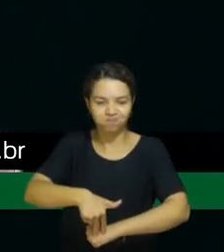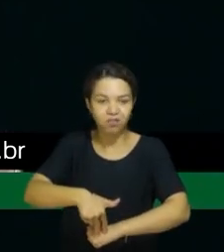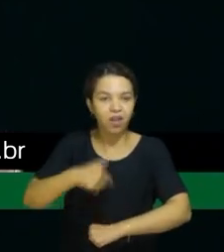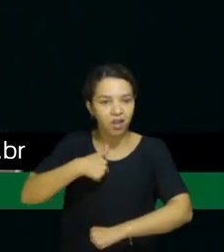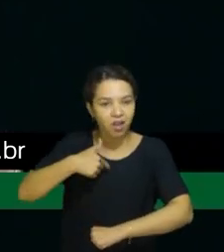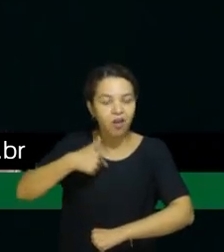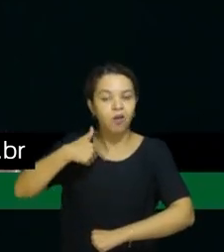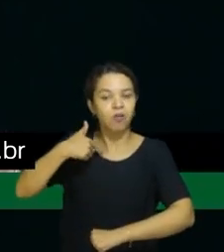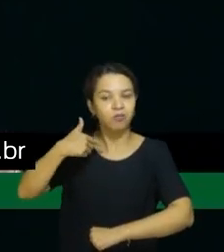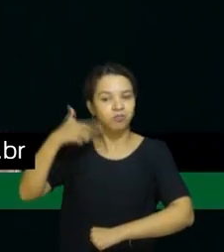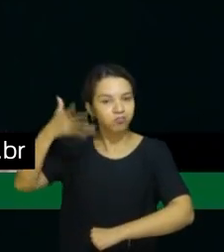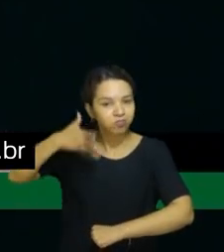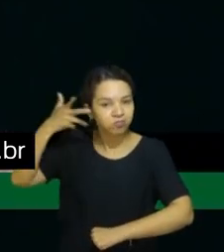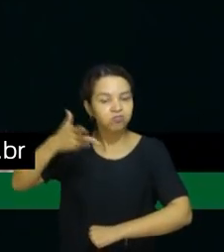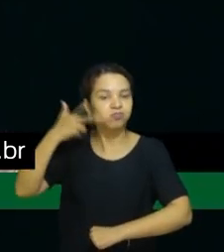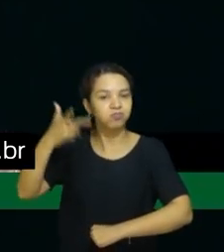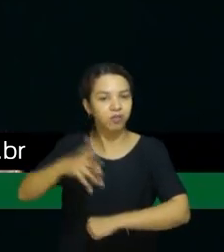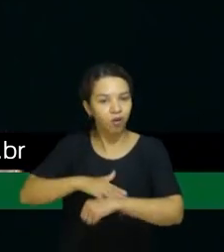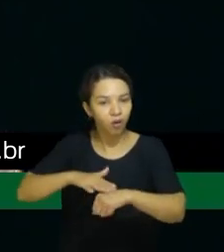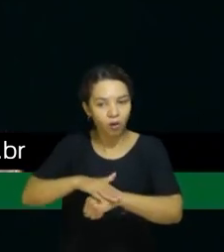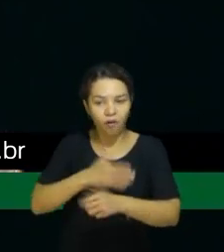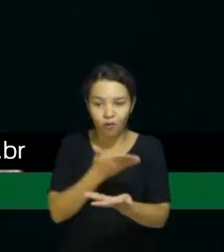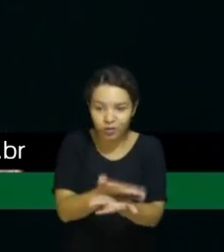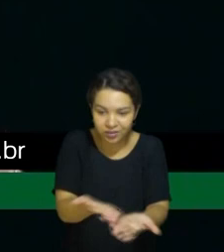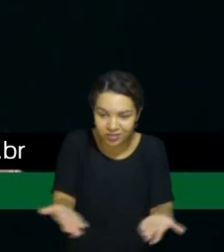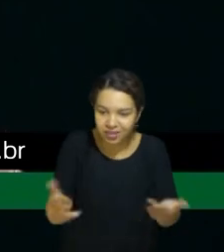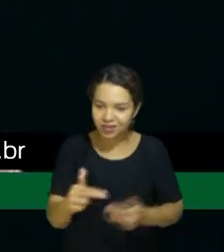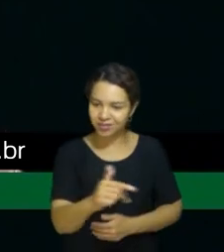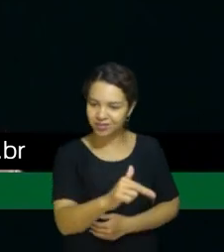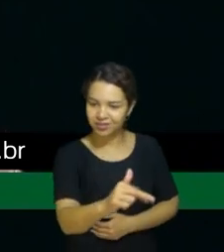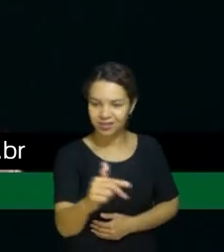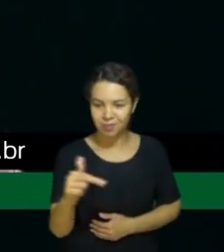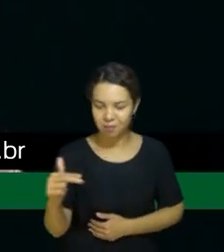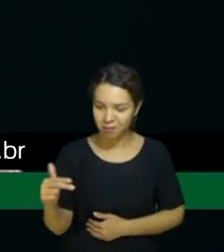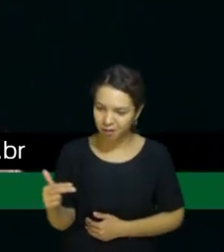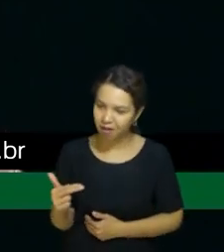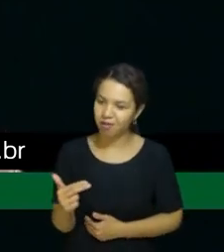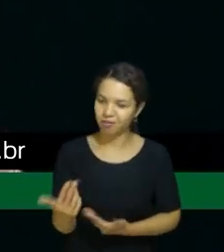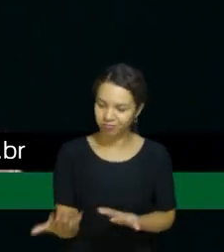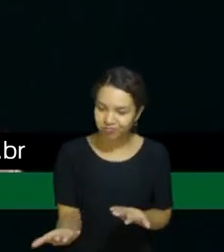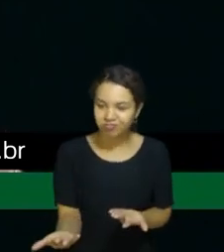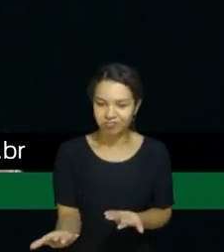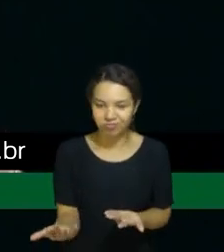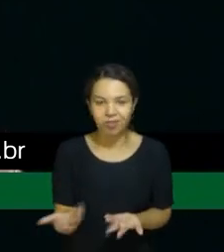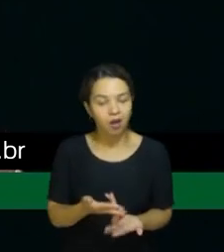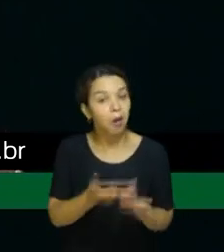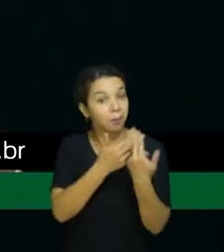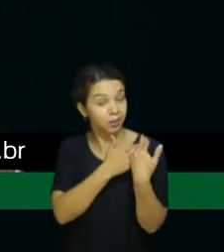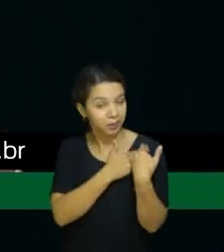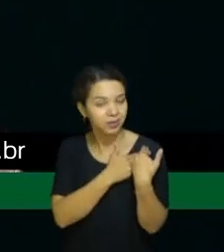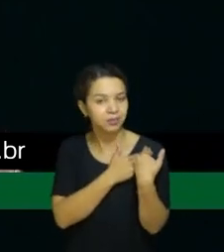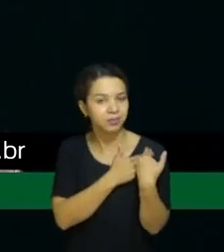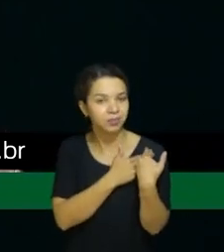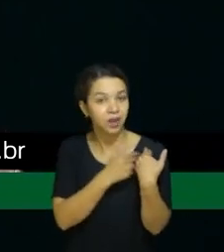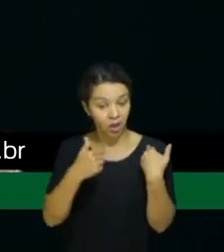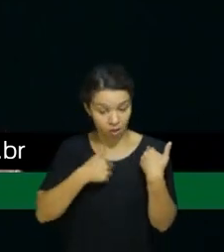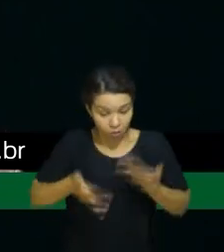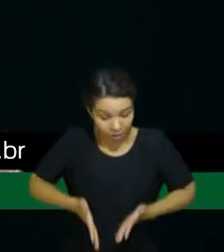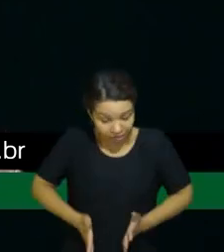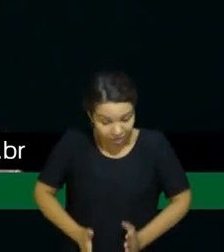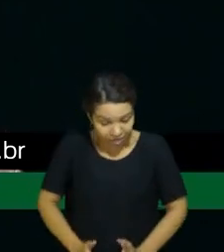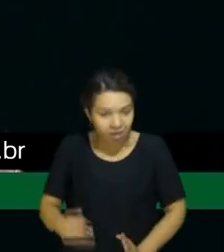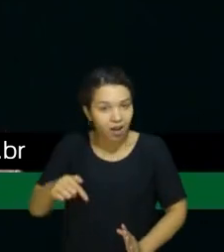irmãos blumenauenses e minhas irmãs blumenauenses e quanto a responsabilidade nascido e criado